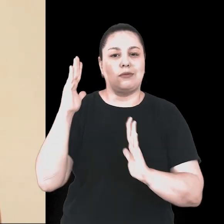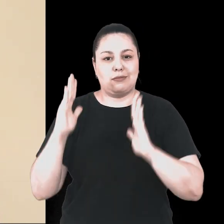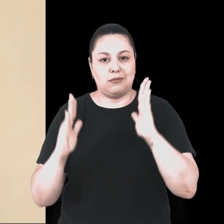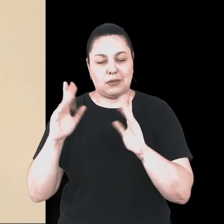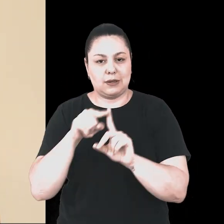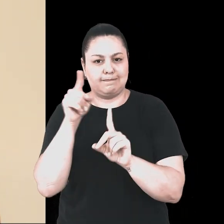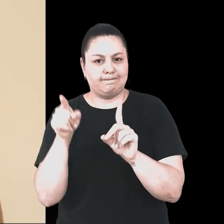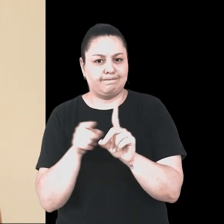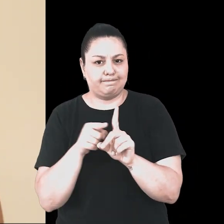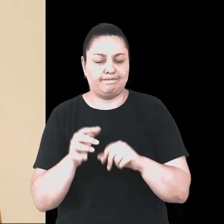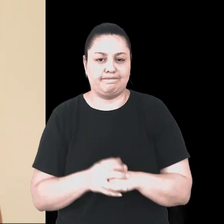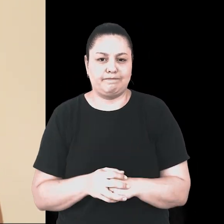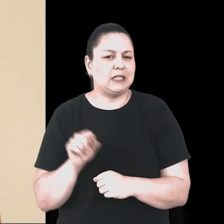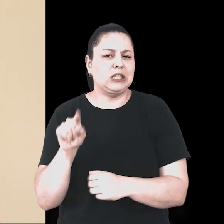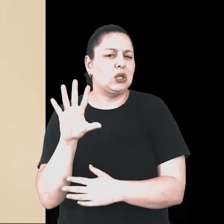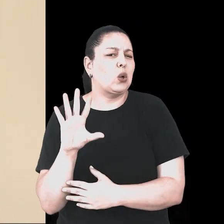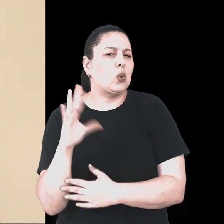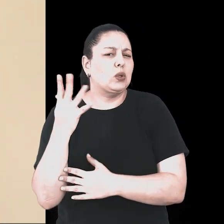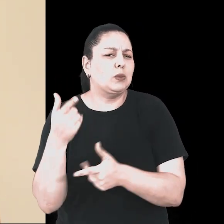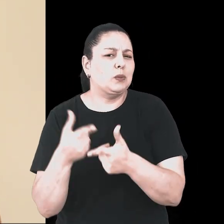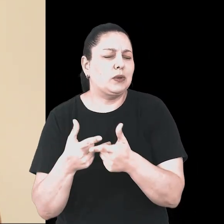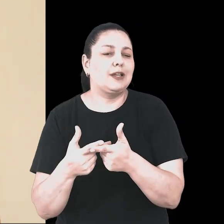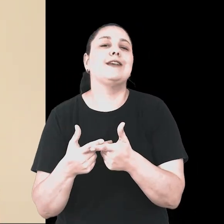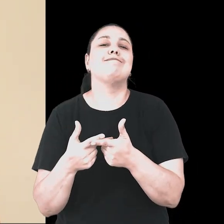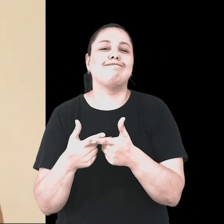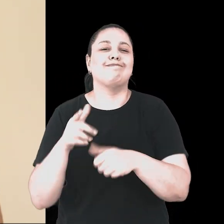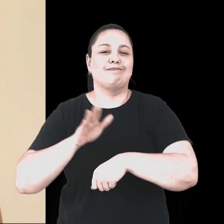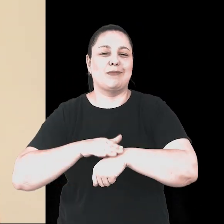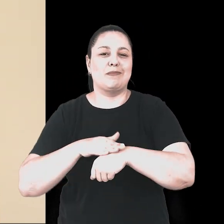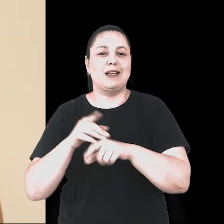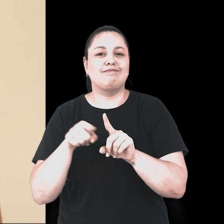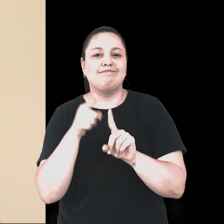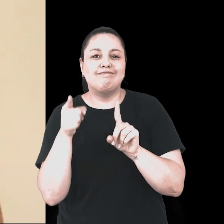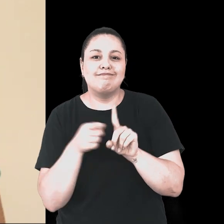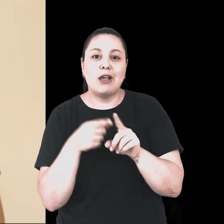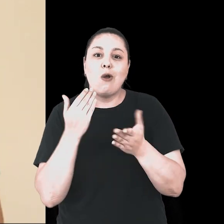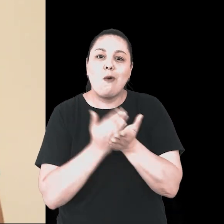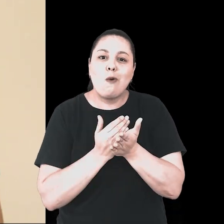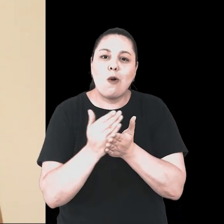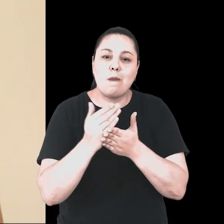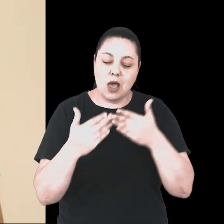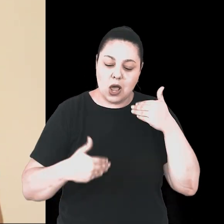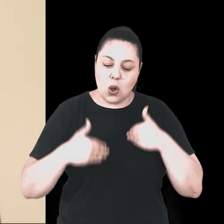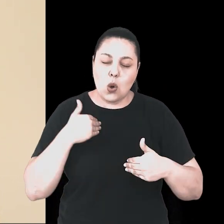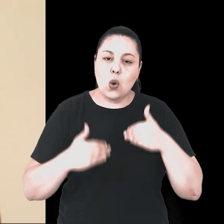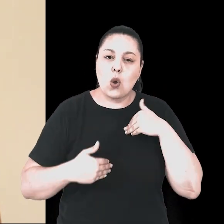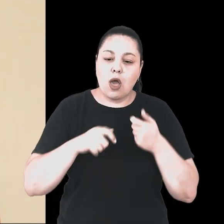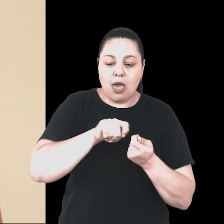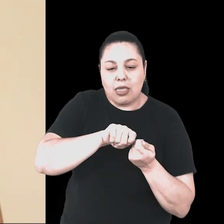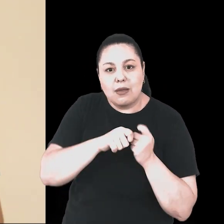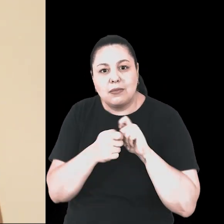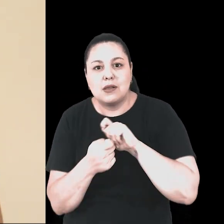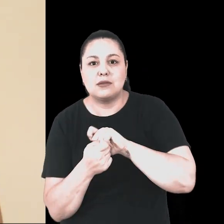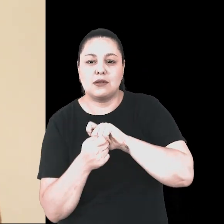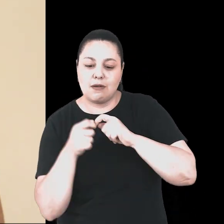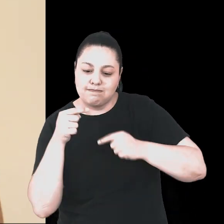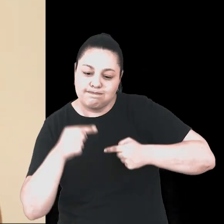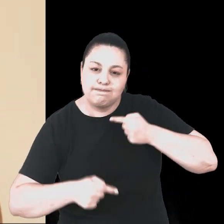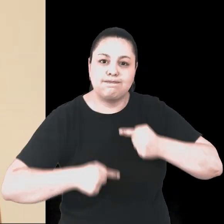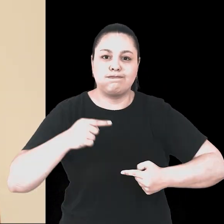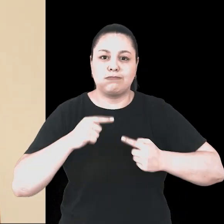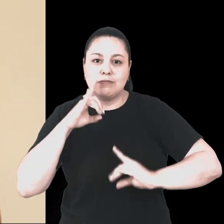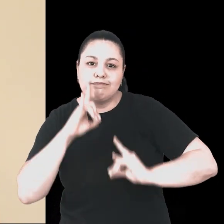e costuma acontecer porque, durante a gravidez, ocorrem adaptações na produção hormonal materna